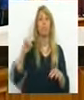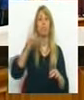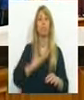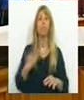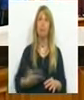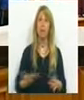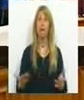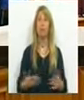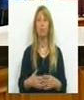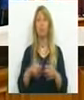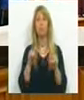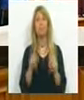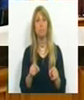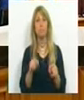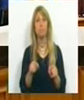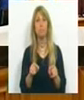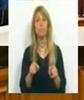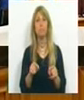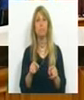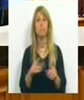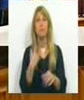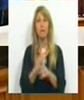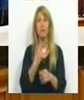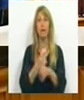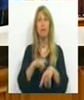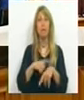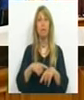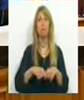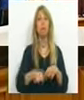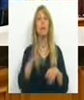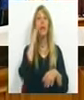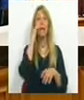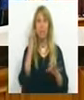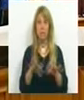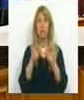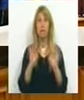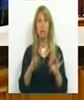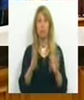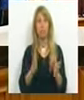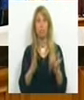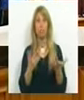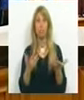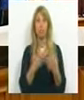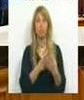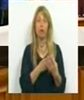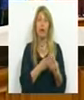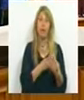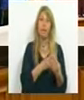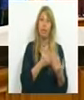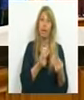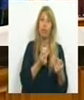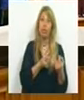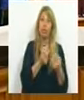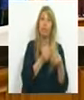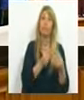direitos. E tanto é assim que, mesmo num período de crise como aquele que se veio a ultrapassar, a verdade é que,